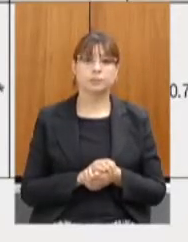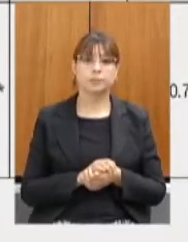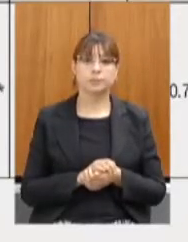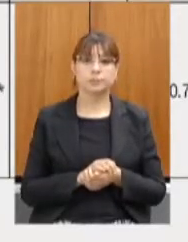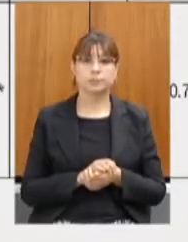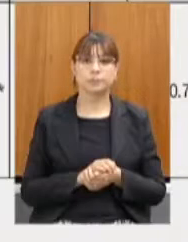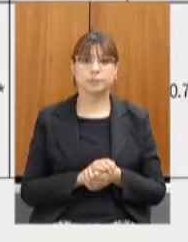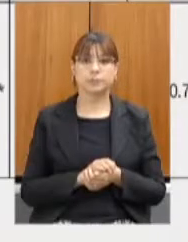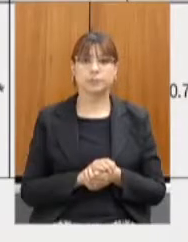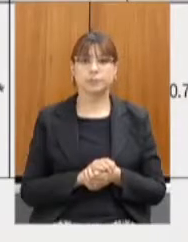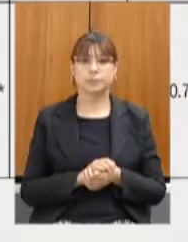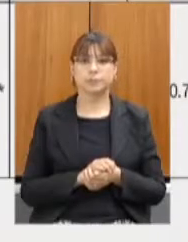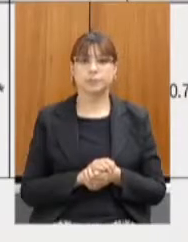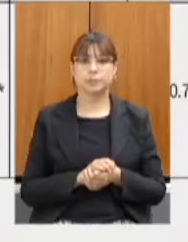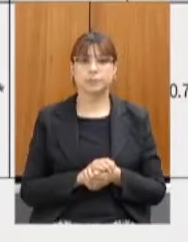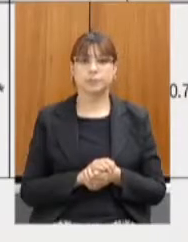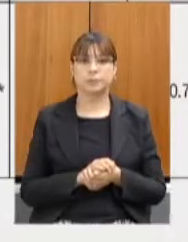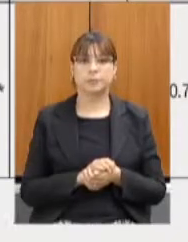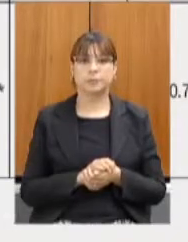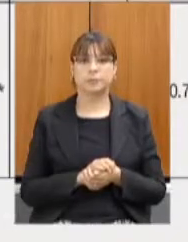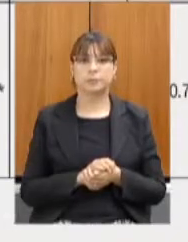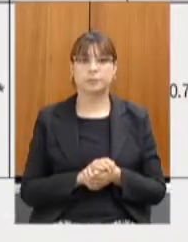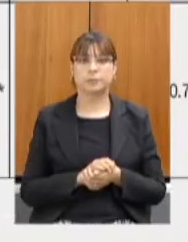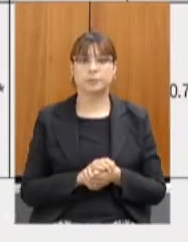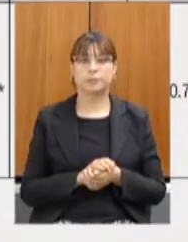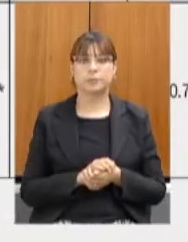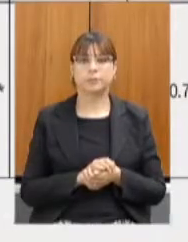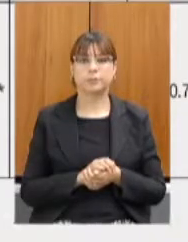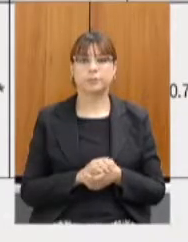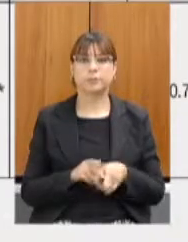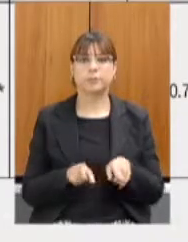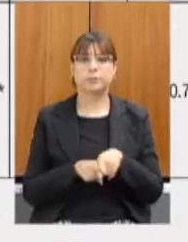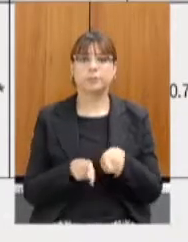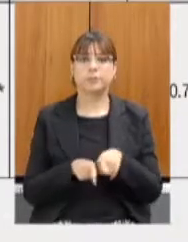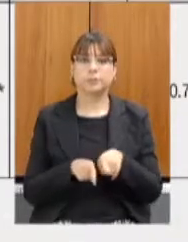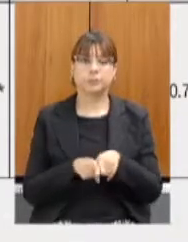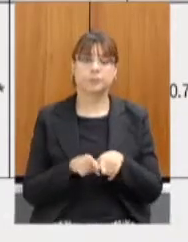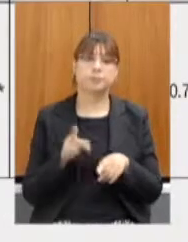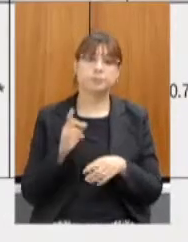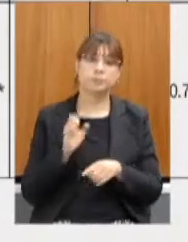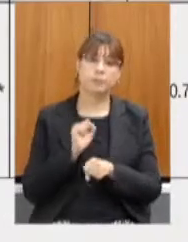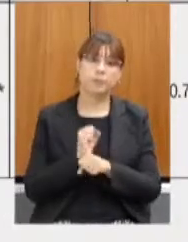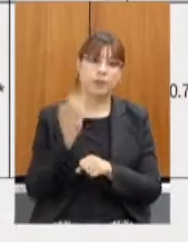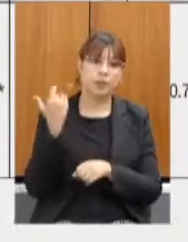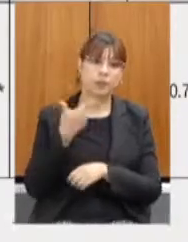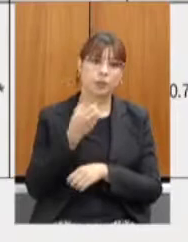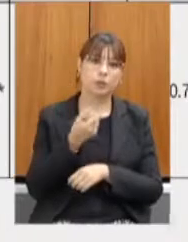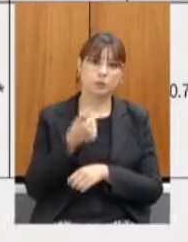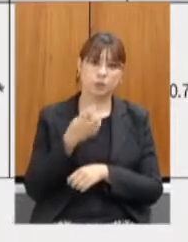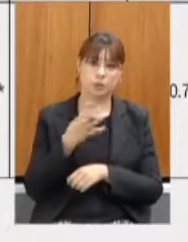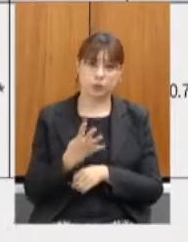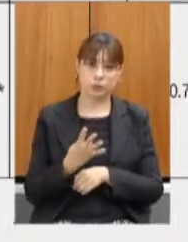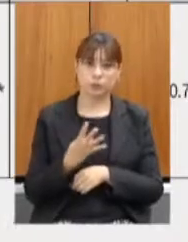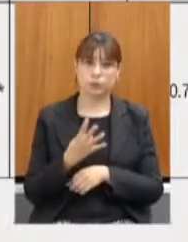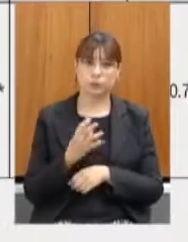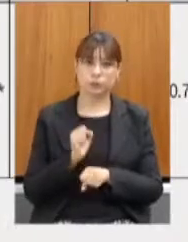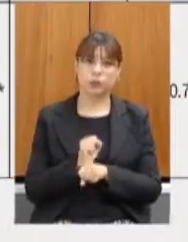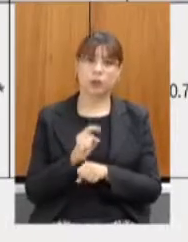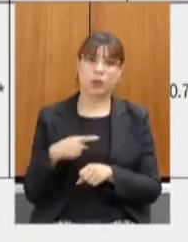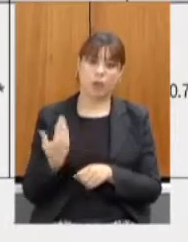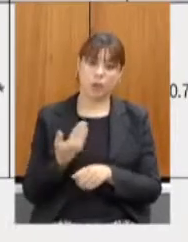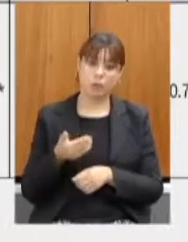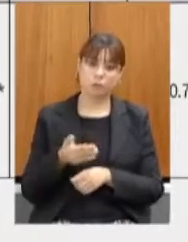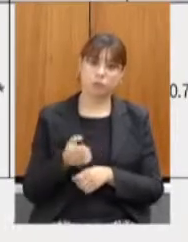ações Que nós tínhamos estavam interrompidas praticamente desde 2014 E que esse ano nós conseguimos